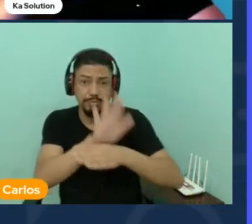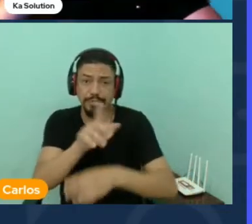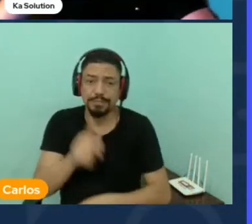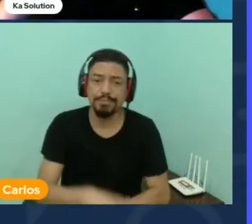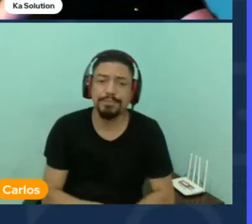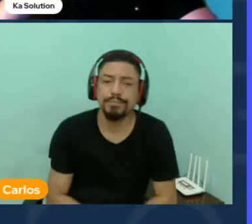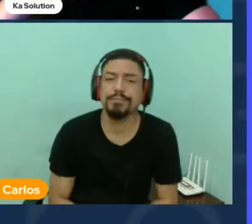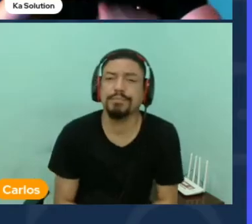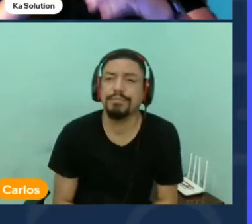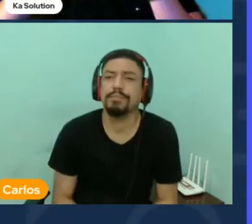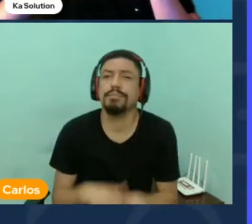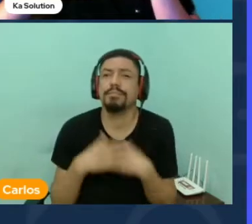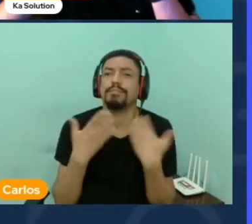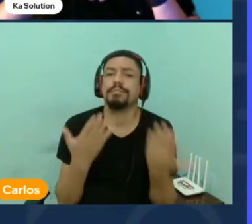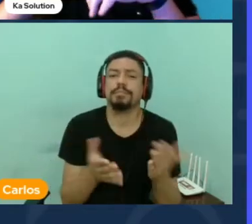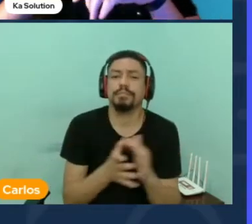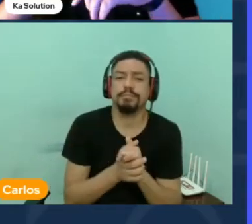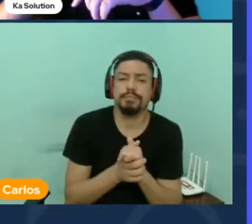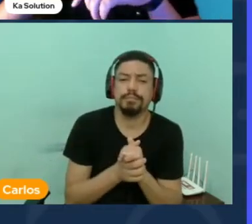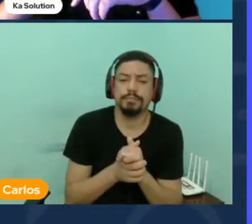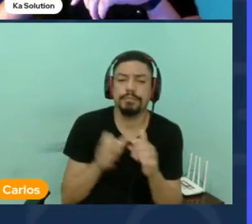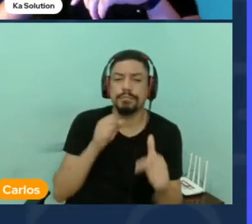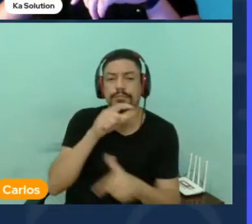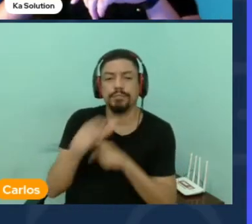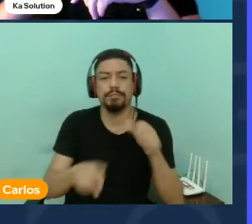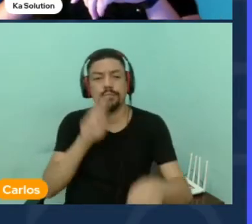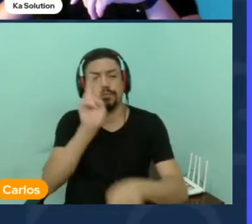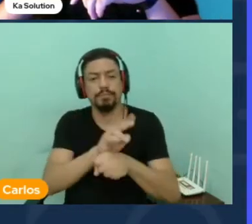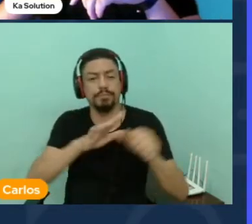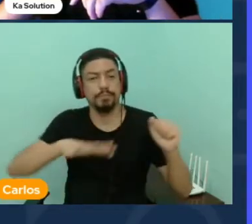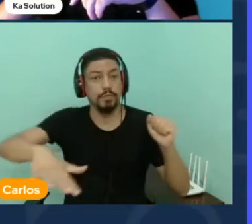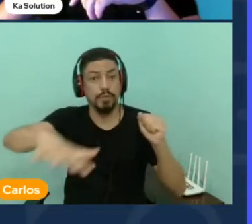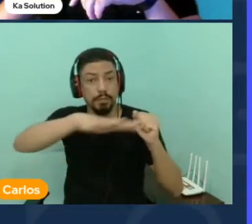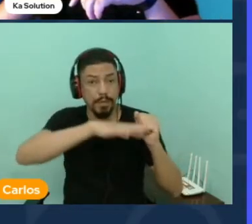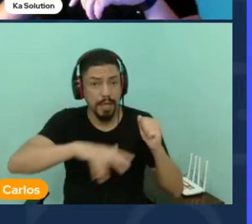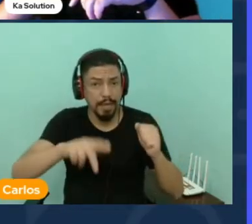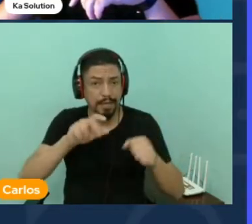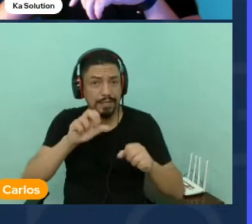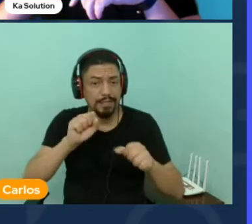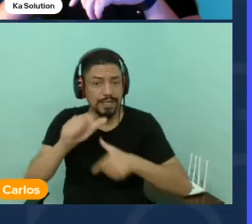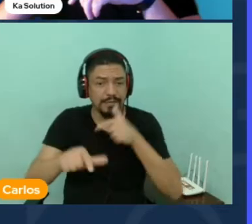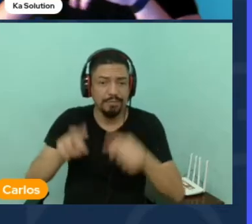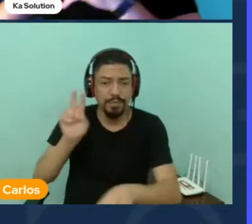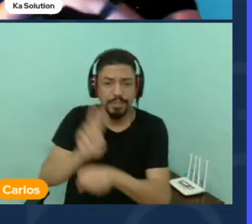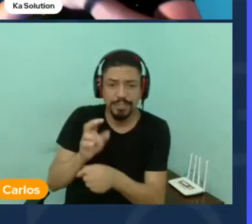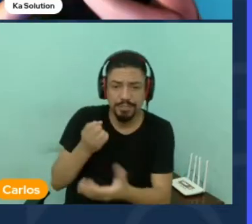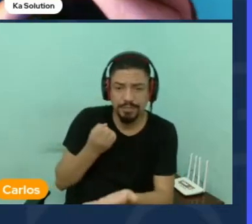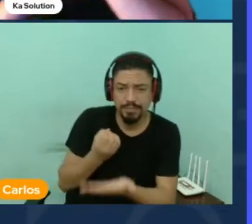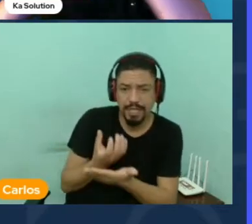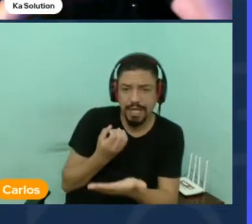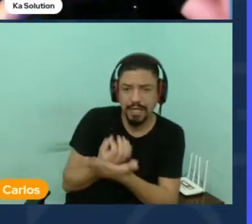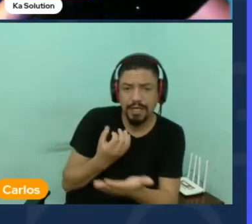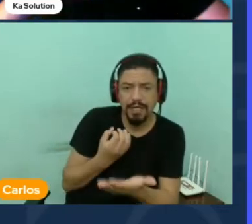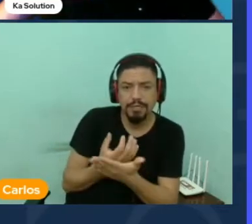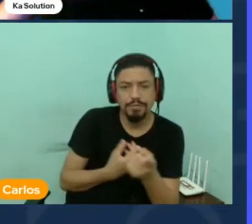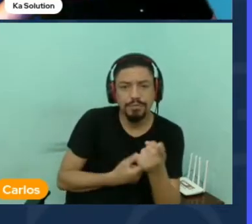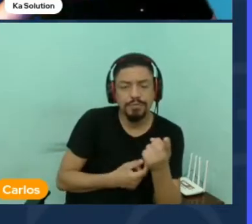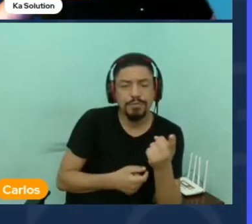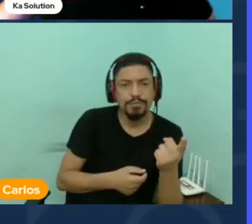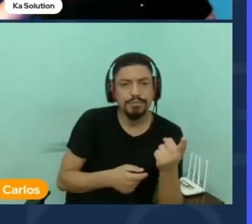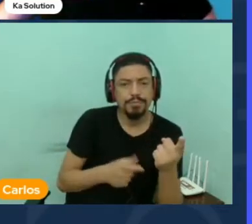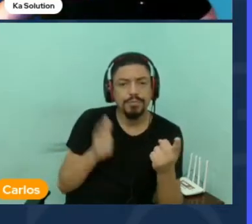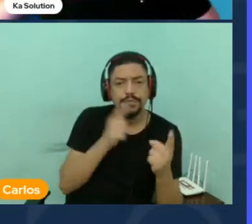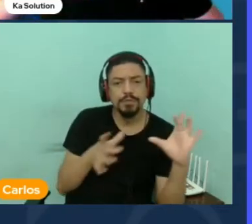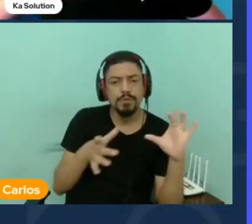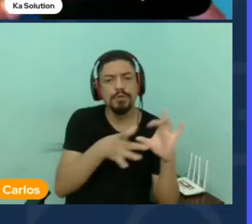Então, pessoal, serviços para proteger o ambiente, serviços para proteger os seus dados, eu posso conectar todos